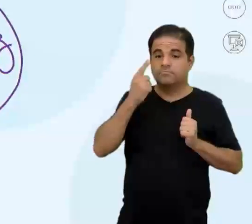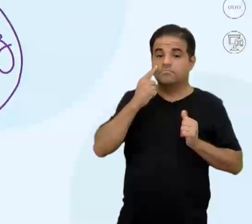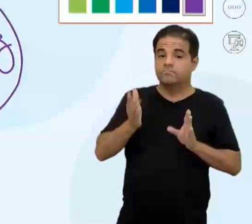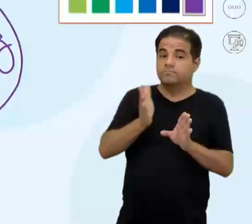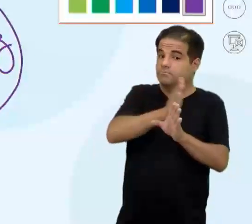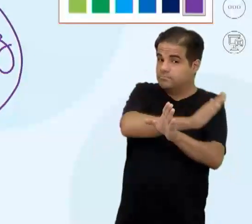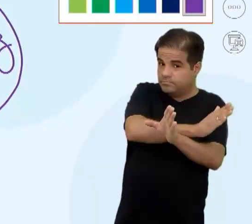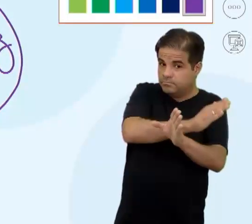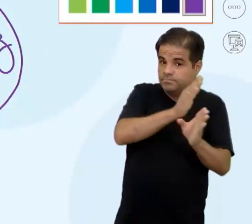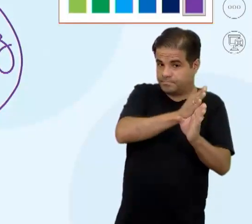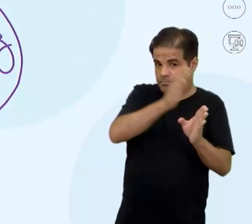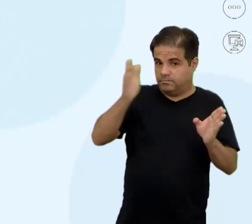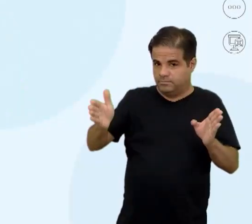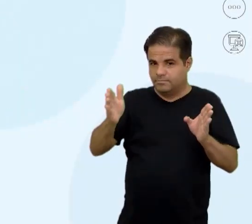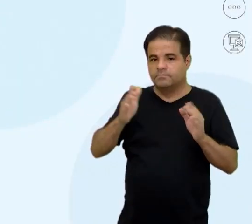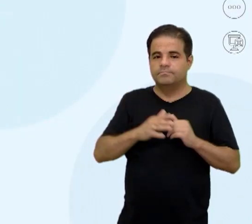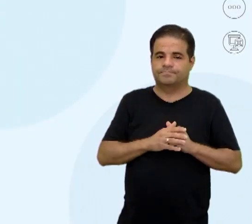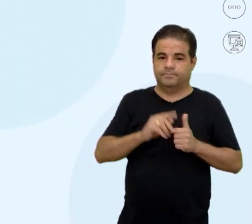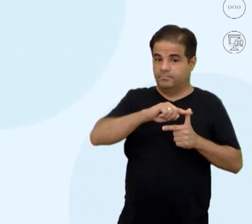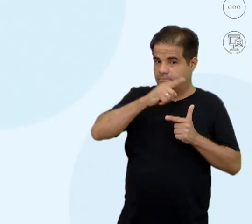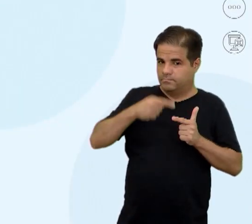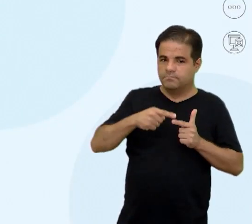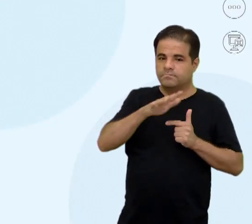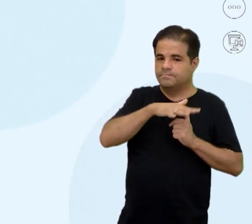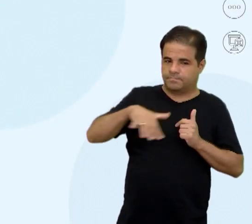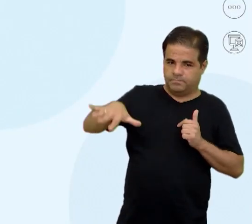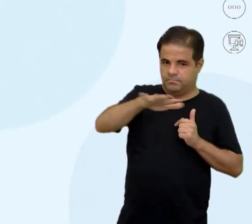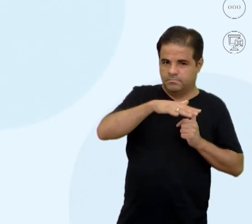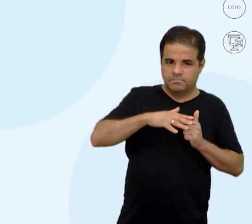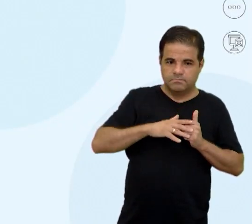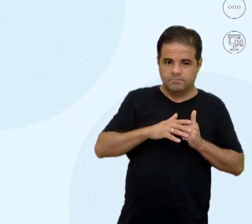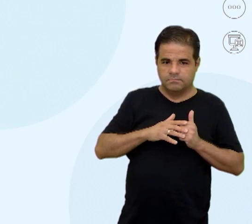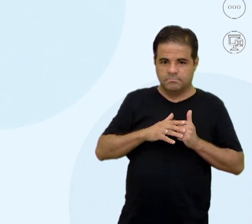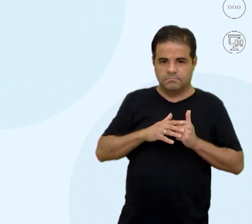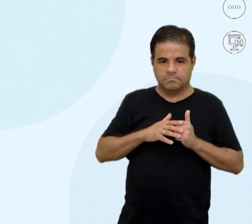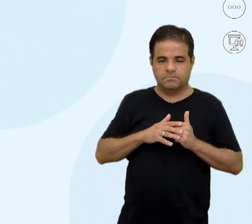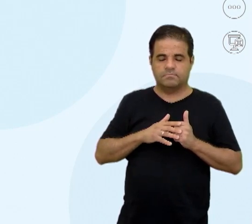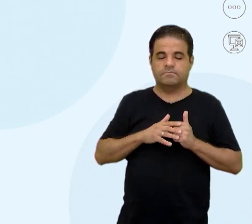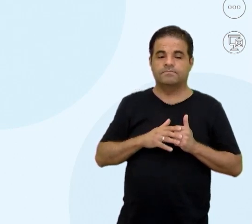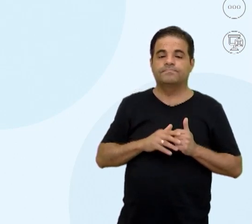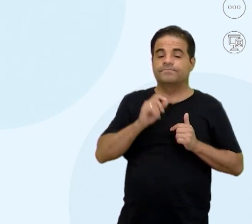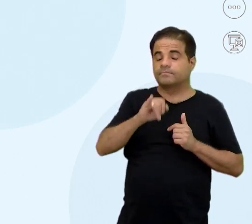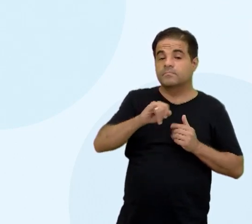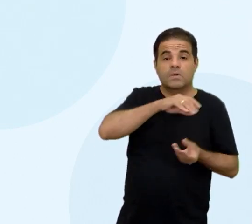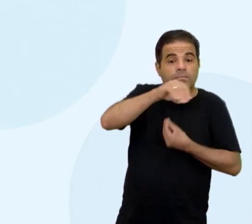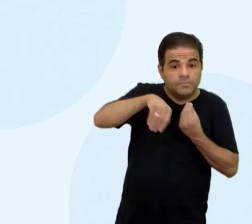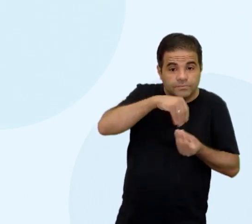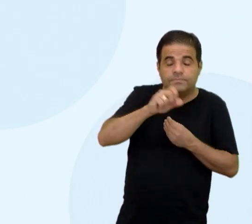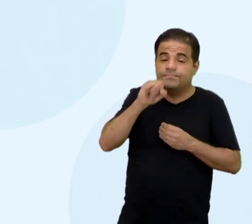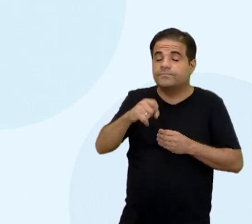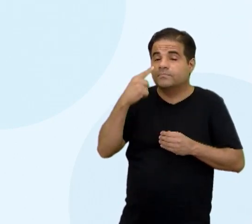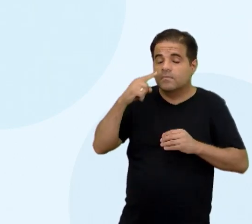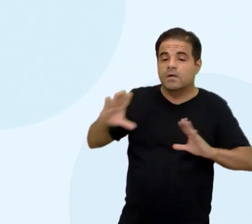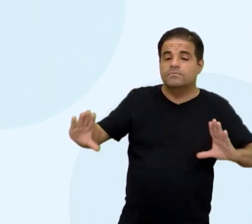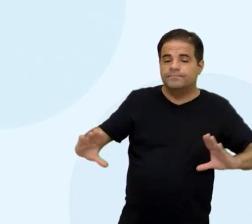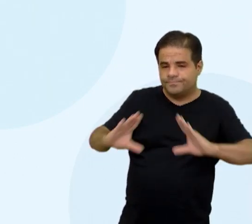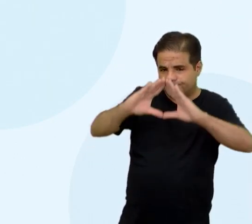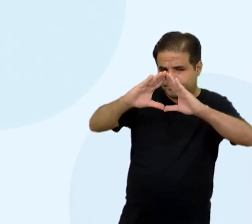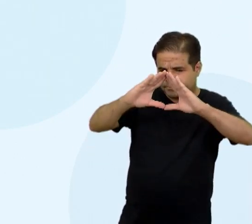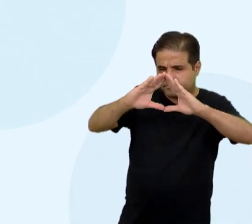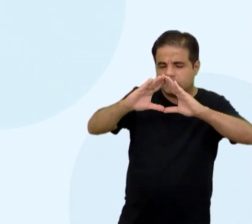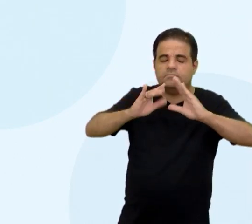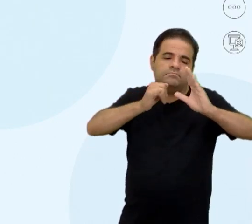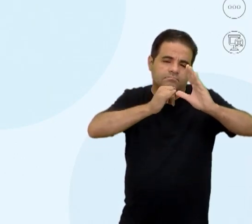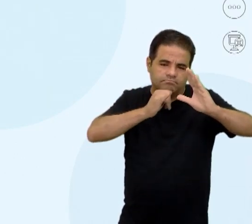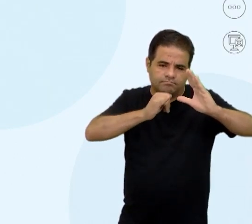lado, ou olha para os ângulos. E tem uma mistura dos dois casos aí, ó. Se você olhar para um triângulo e observar,